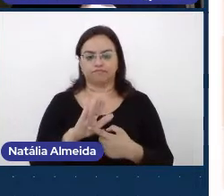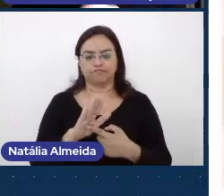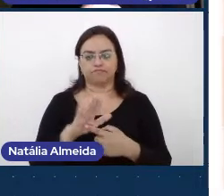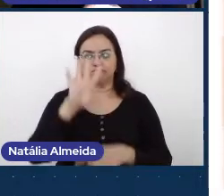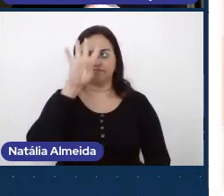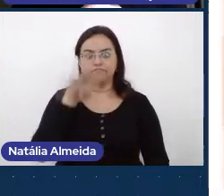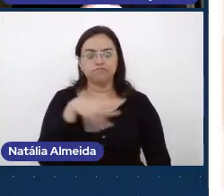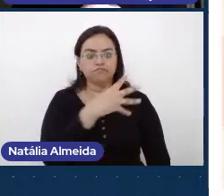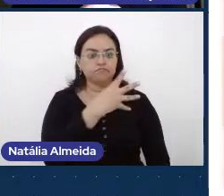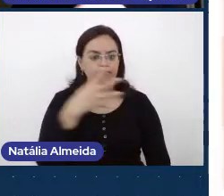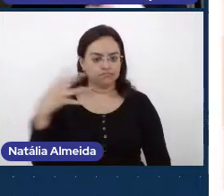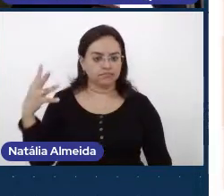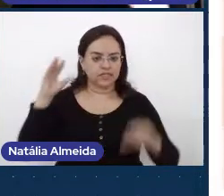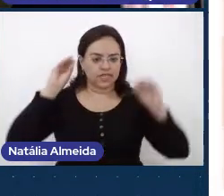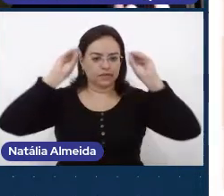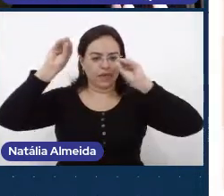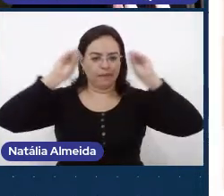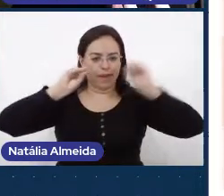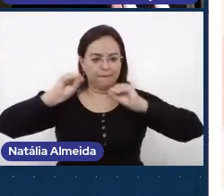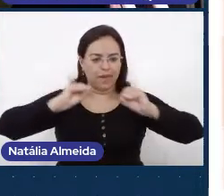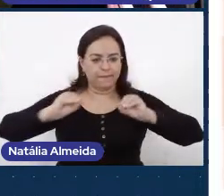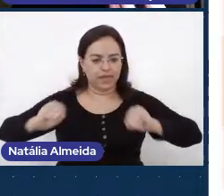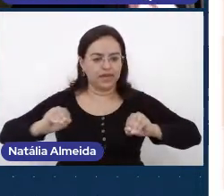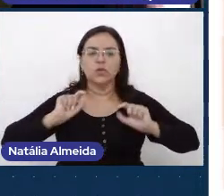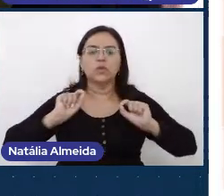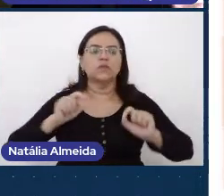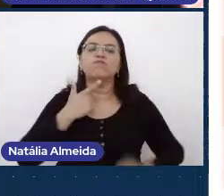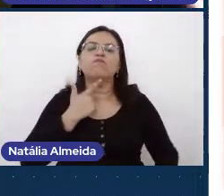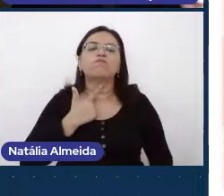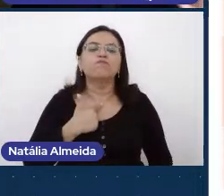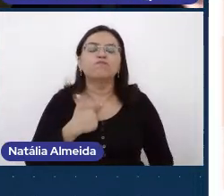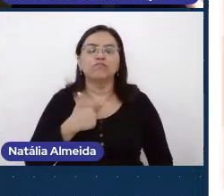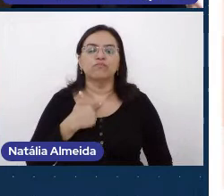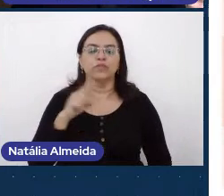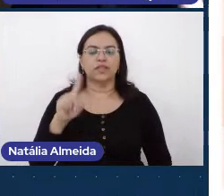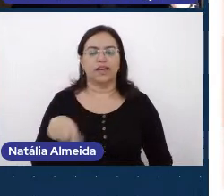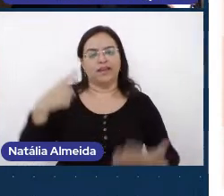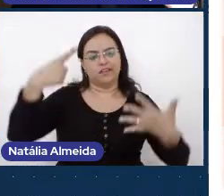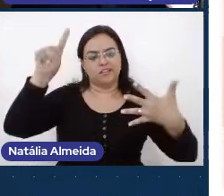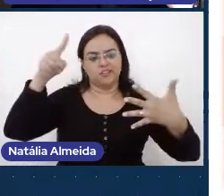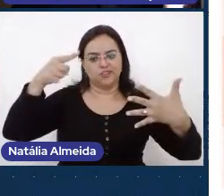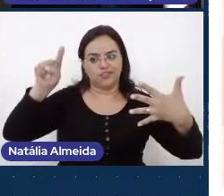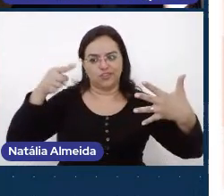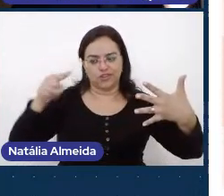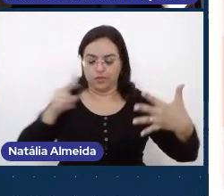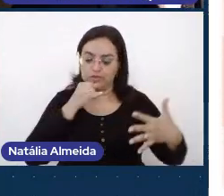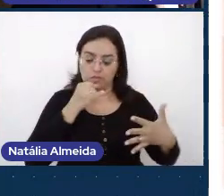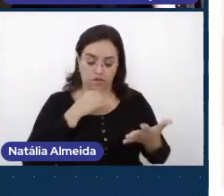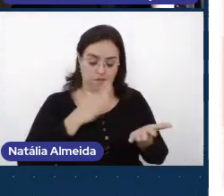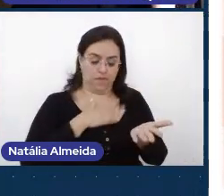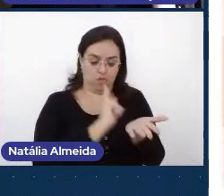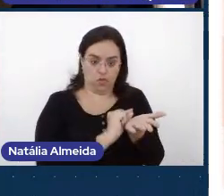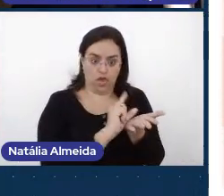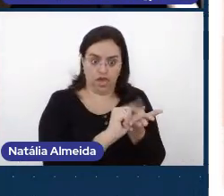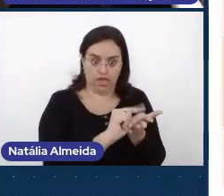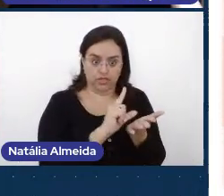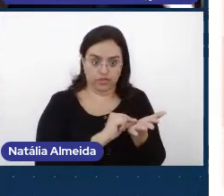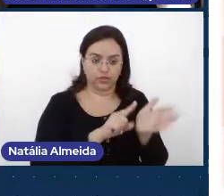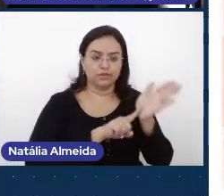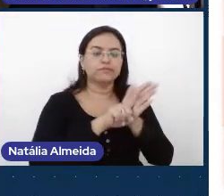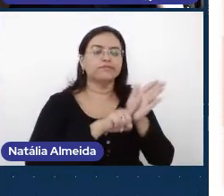final do artigo é justamente que ela possa ser um checklist, como o nome diz, para que quando a gente finalizar o nosso artigo de pesquisa